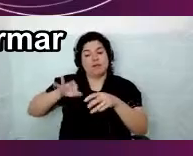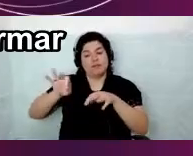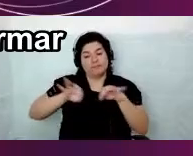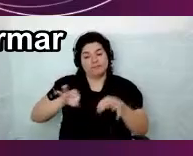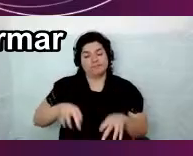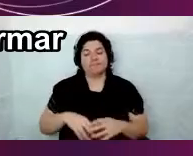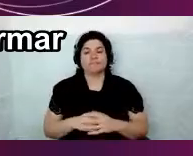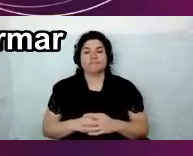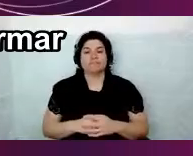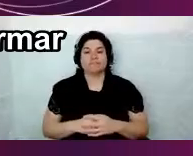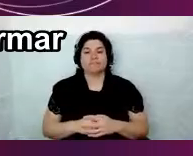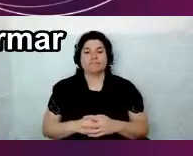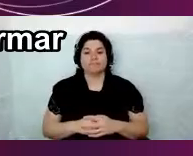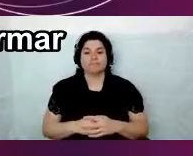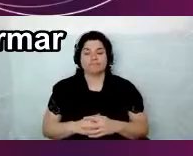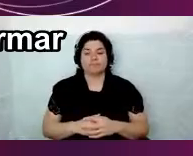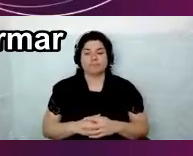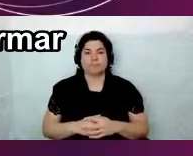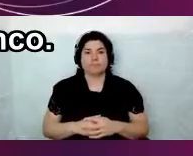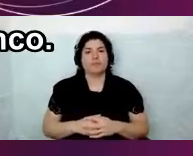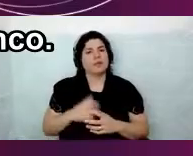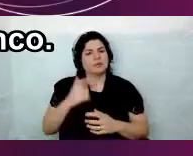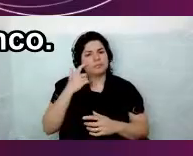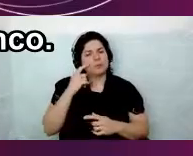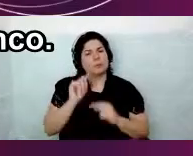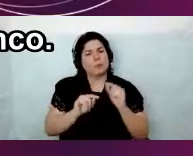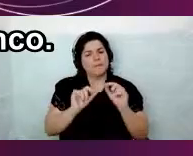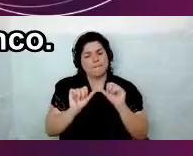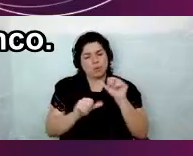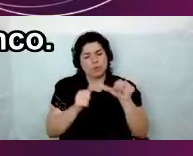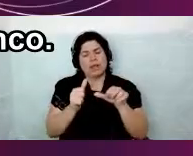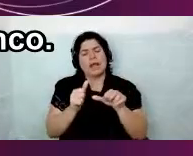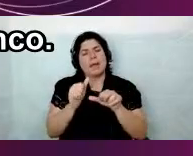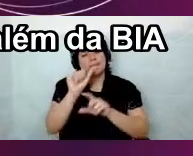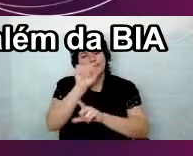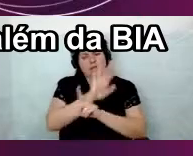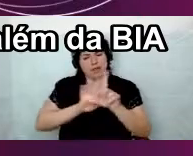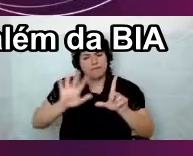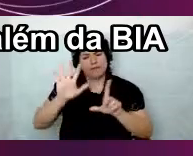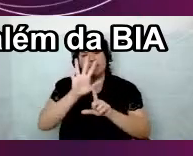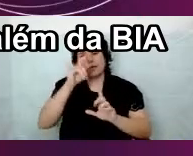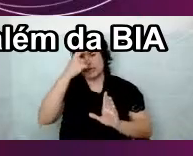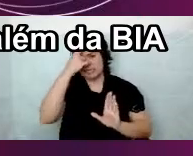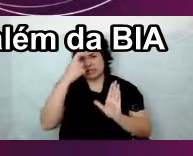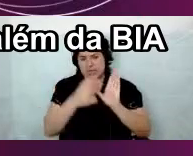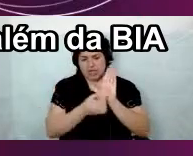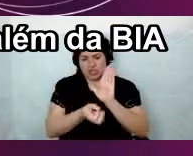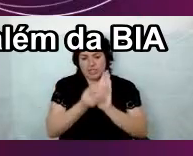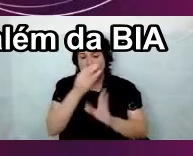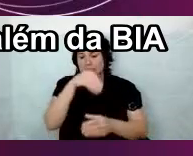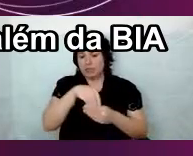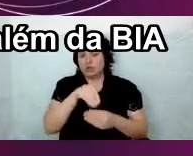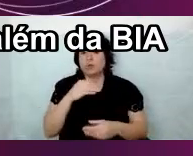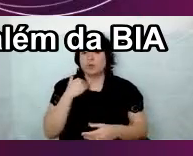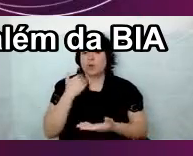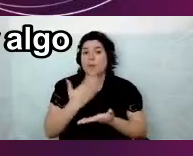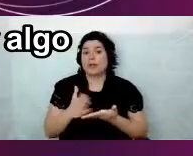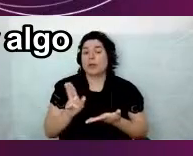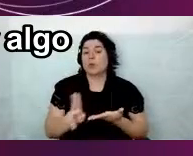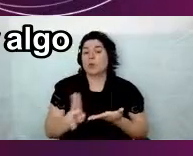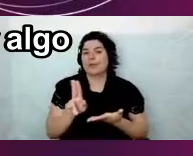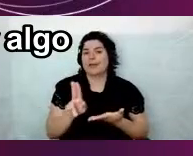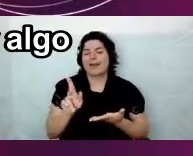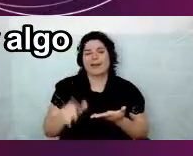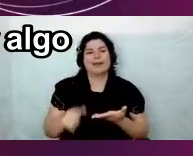E aí a gente resolveu plataformar IA generativa dentro do banco. A gente entendeu que ela ia muito além da Bia